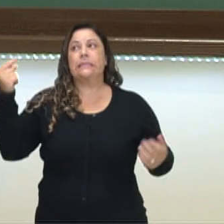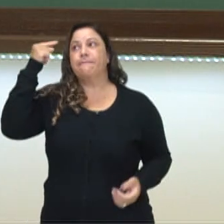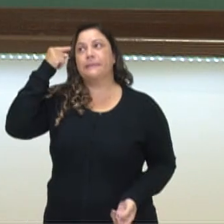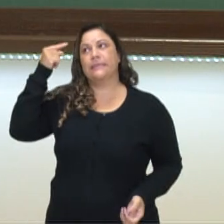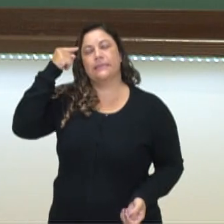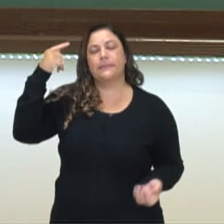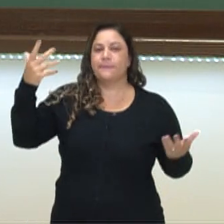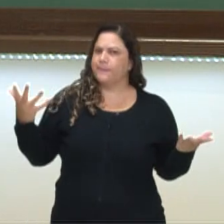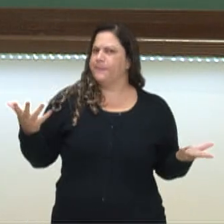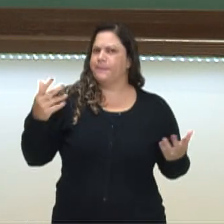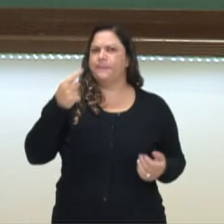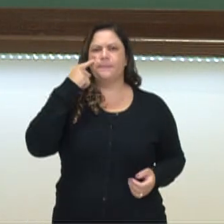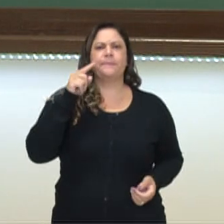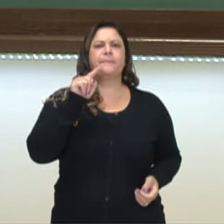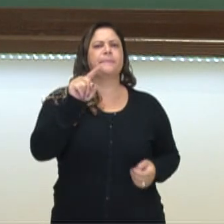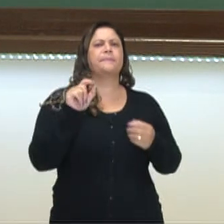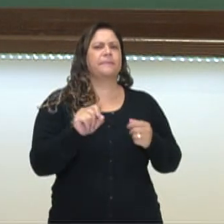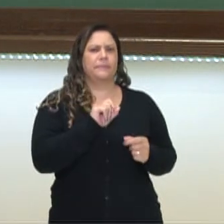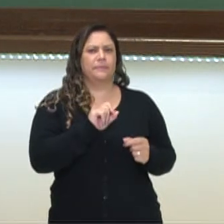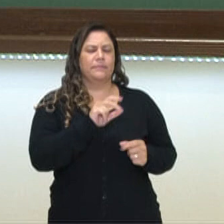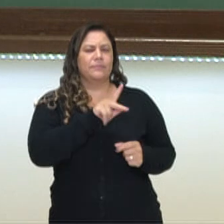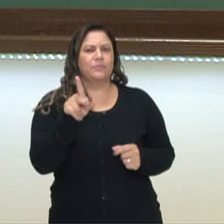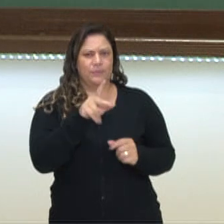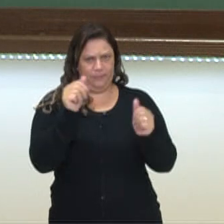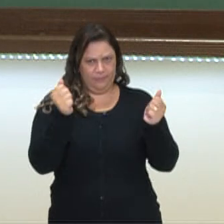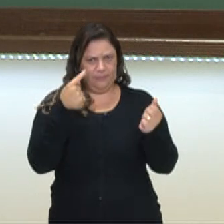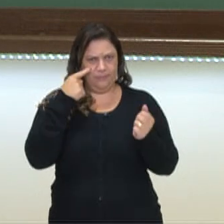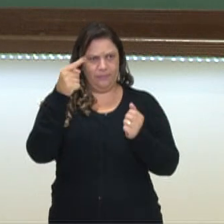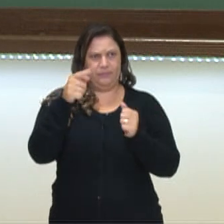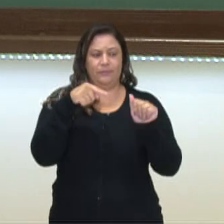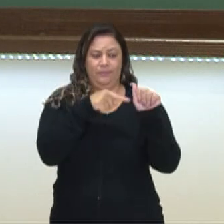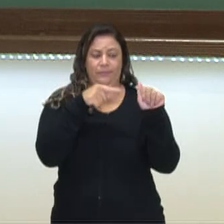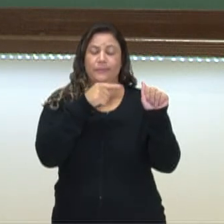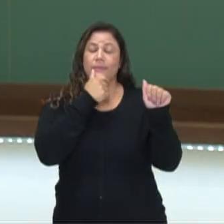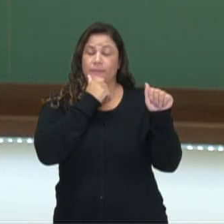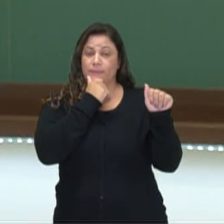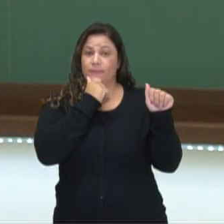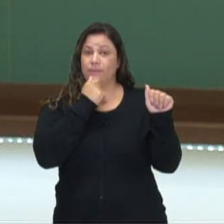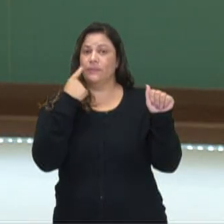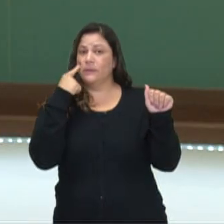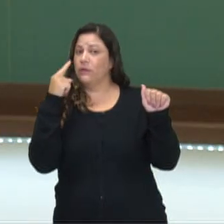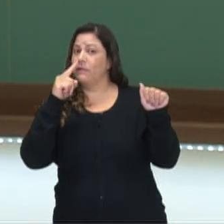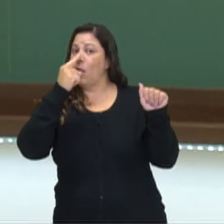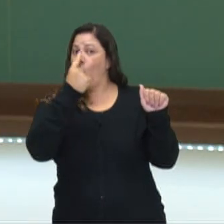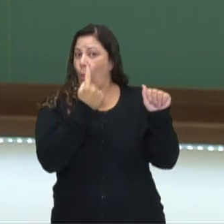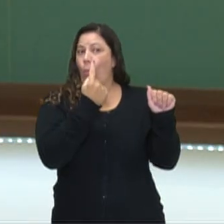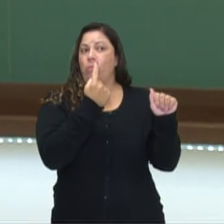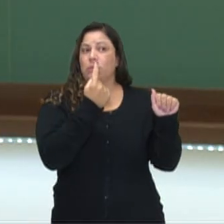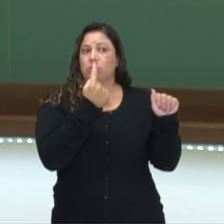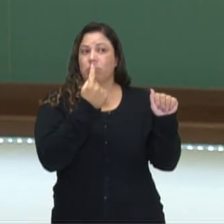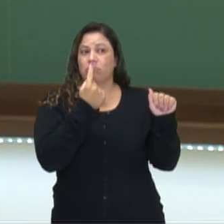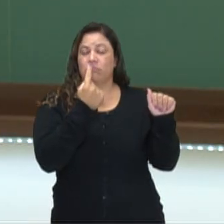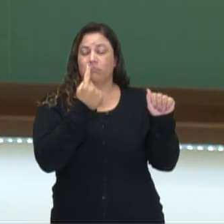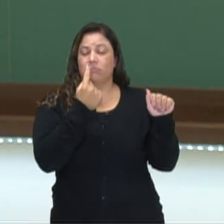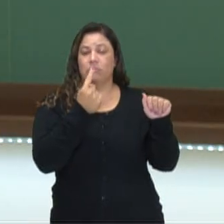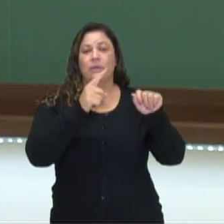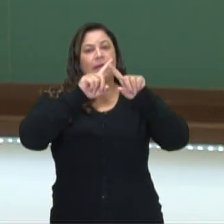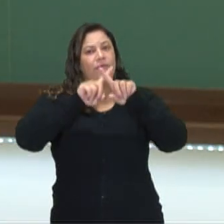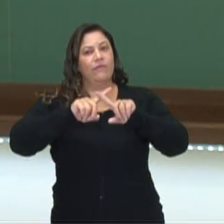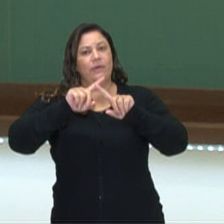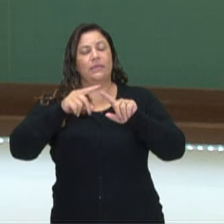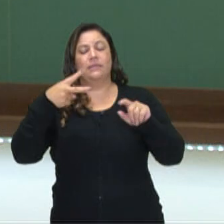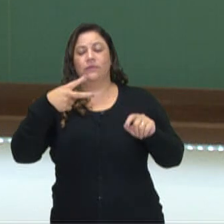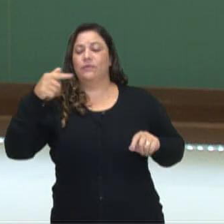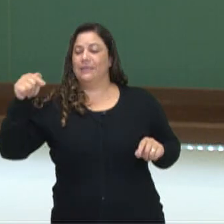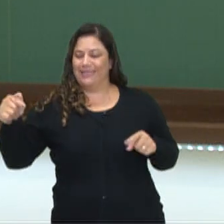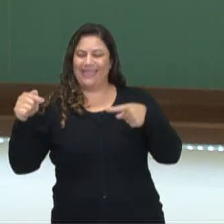Pensaram? Vamos ver aqui com a prof. Na letra A, se eu fizer uma vez o valor 27, vai